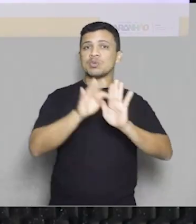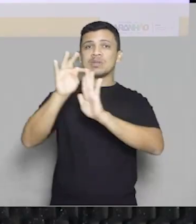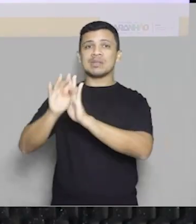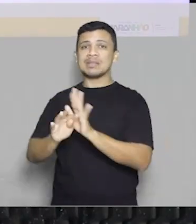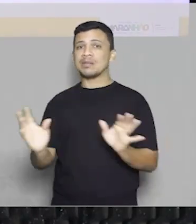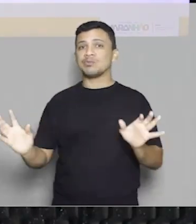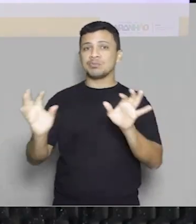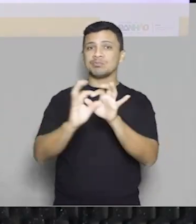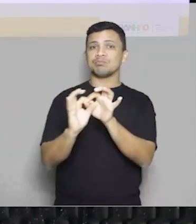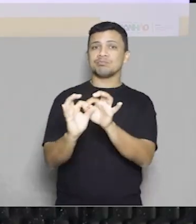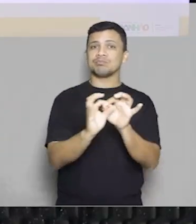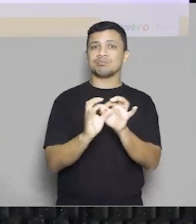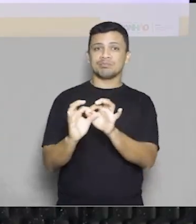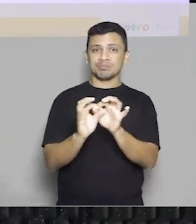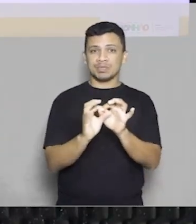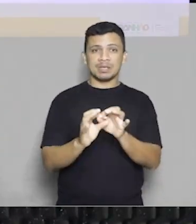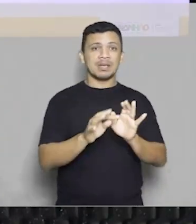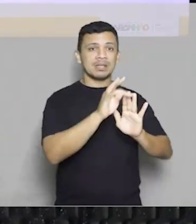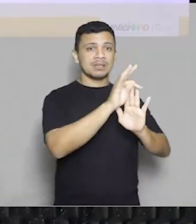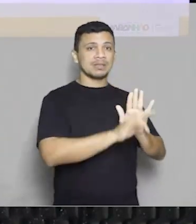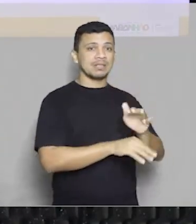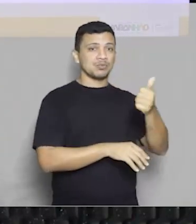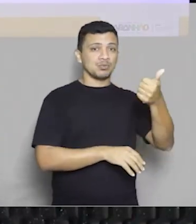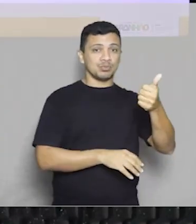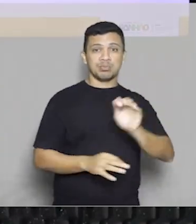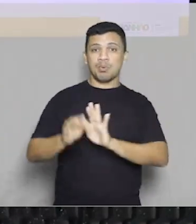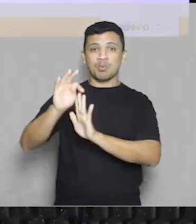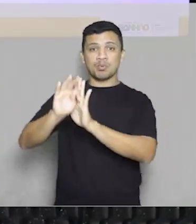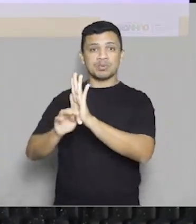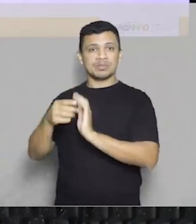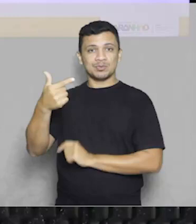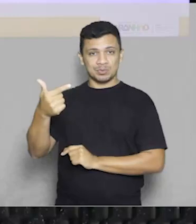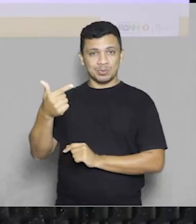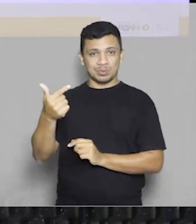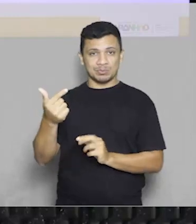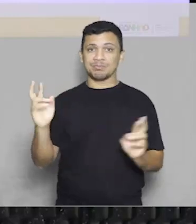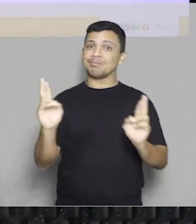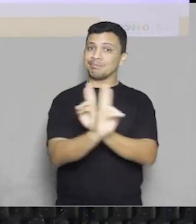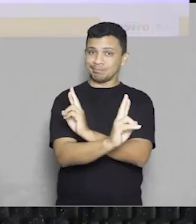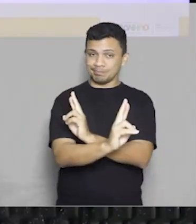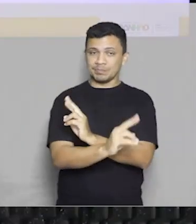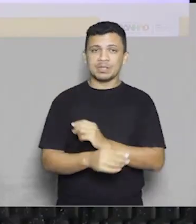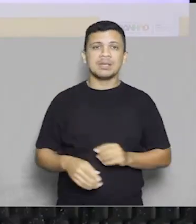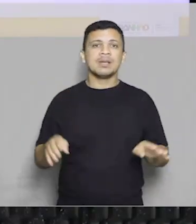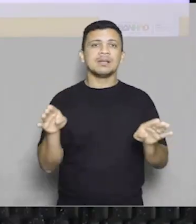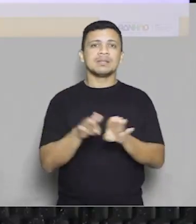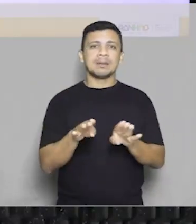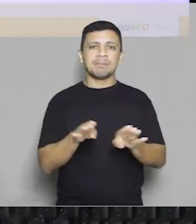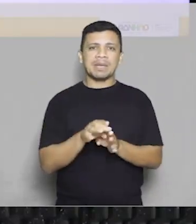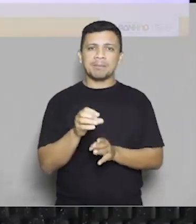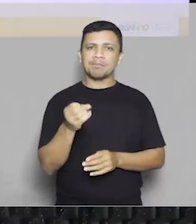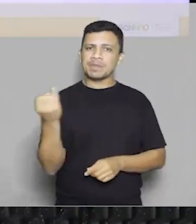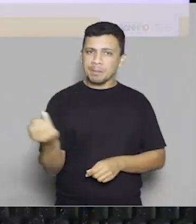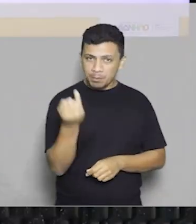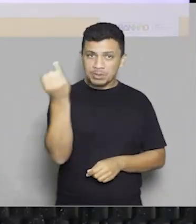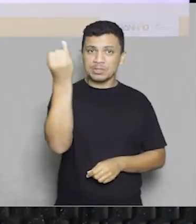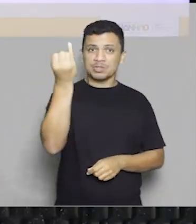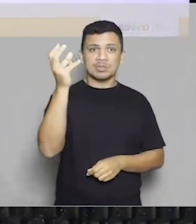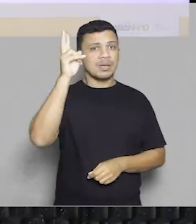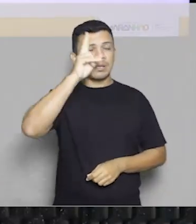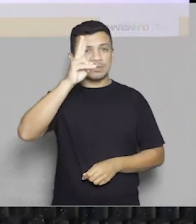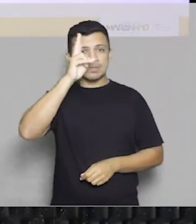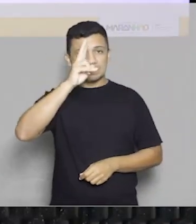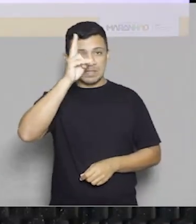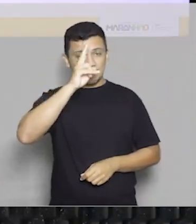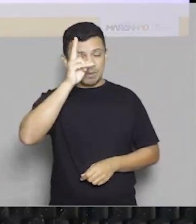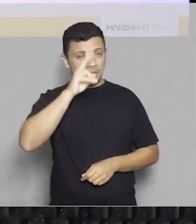isso? Questão que tem texto 1 e depois o texto 2. Dica importante, anota isso aí. Lembra, na hora de fazer